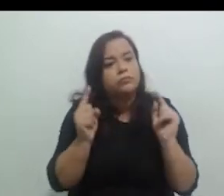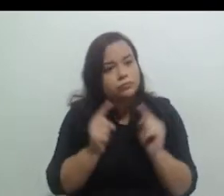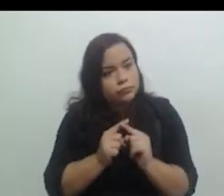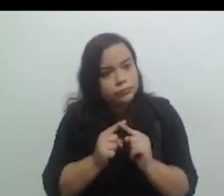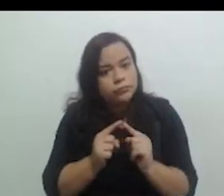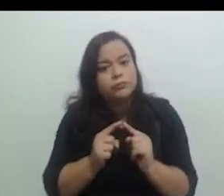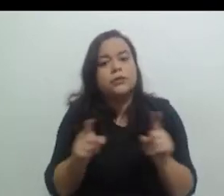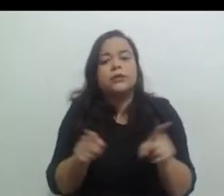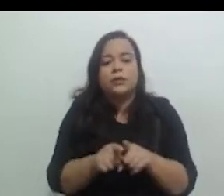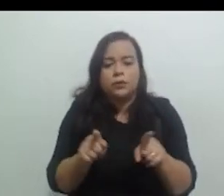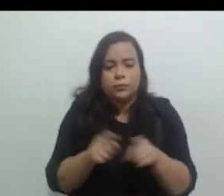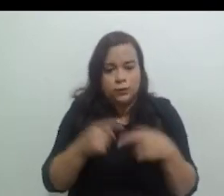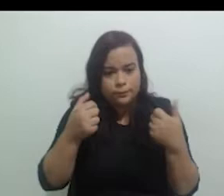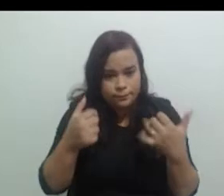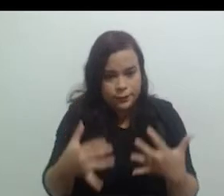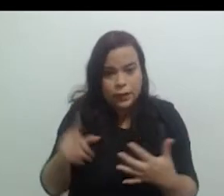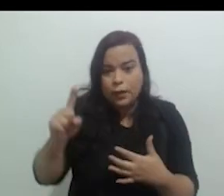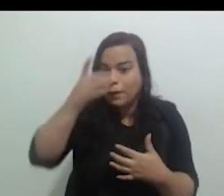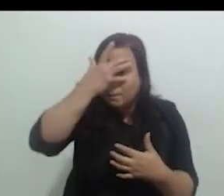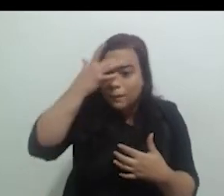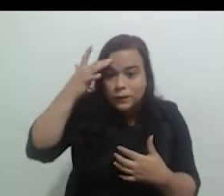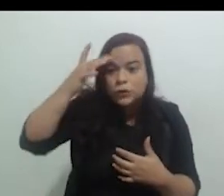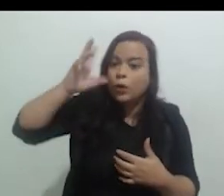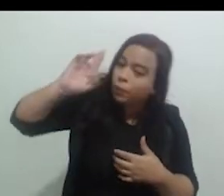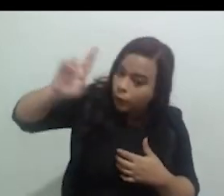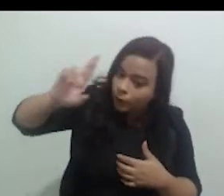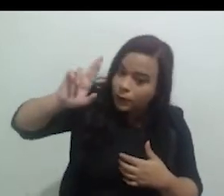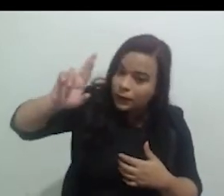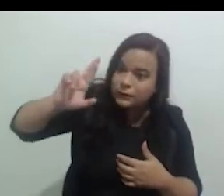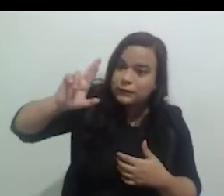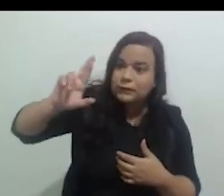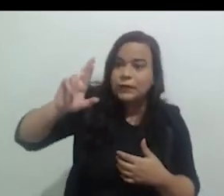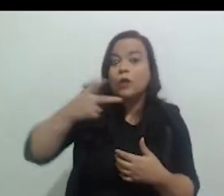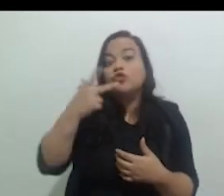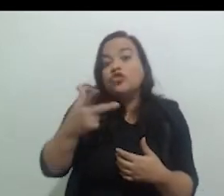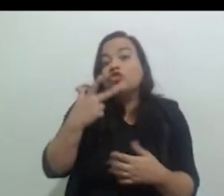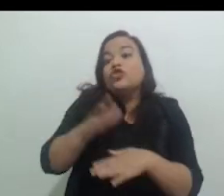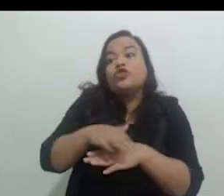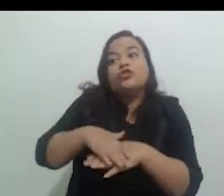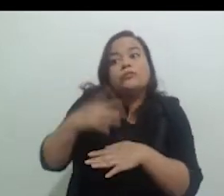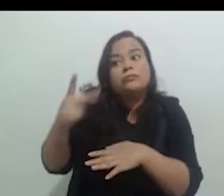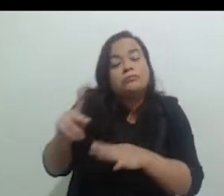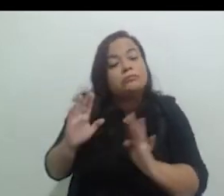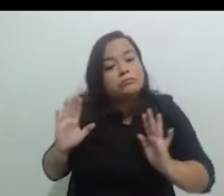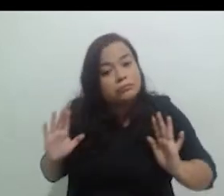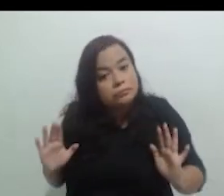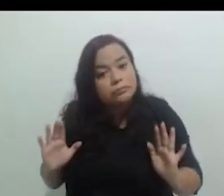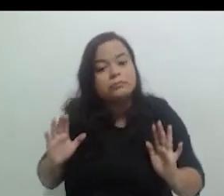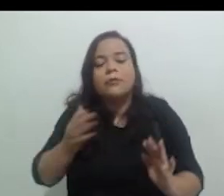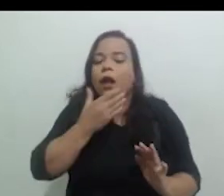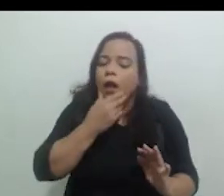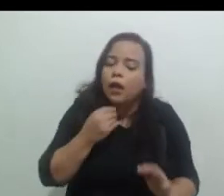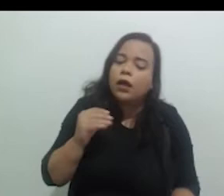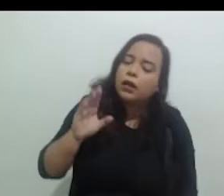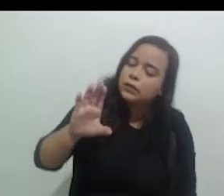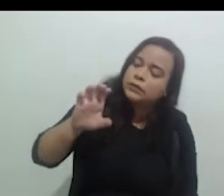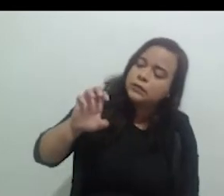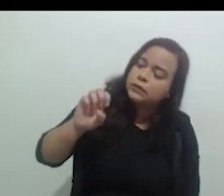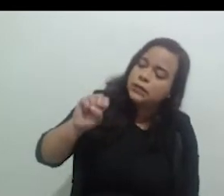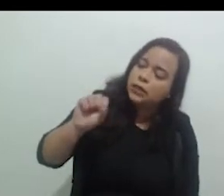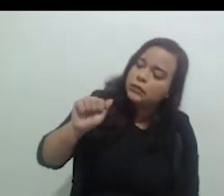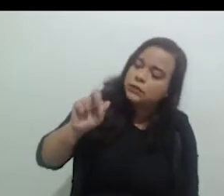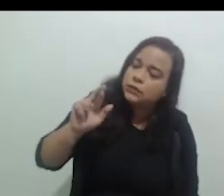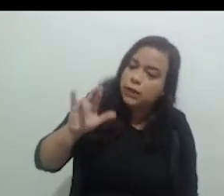suposto proprietário, o espólio do senhor Cesário, além do mais, que a parte autora deseja